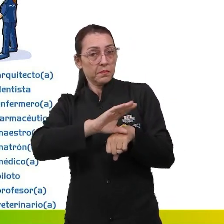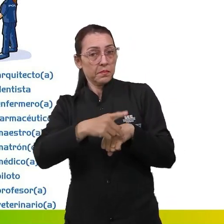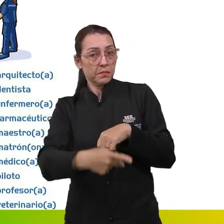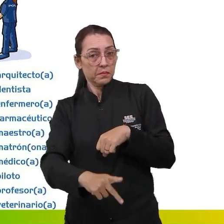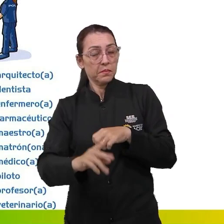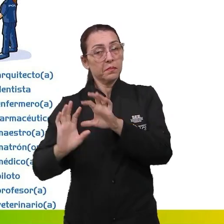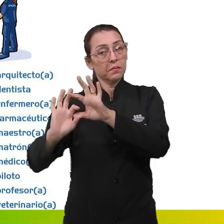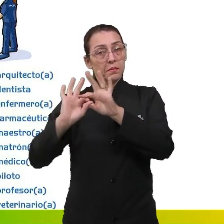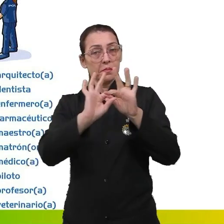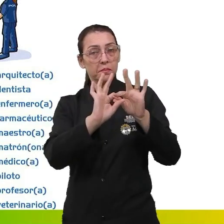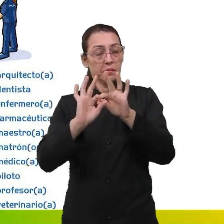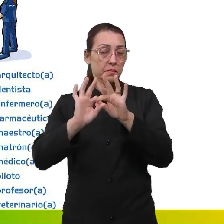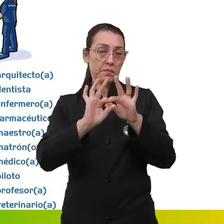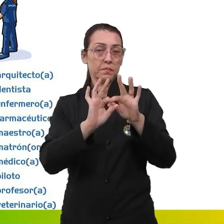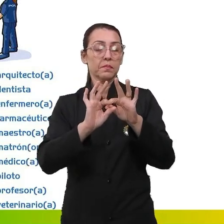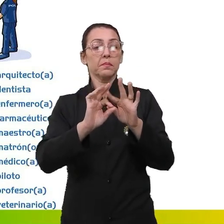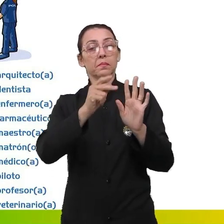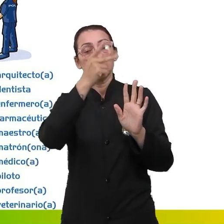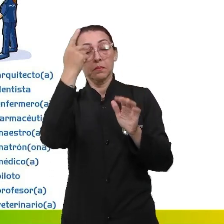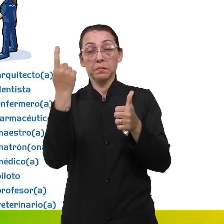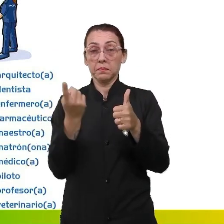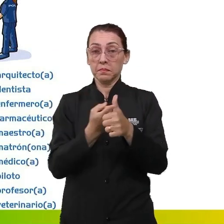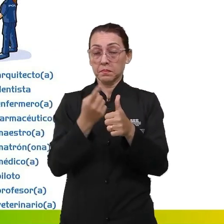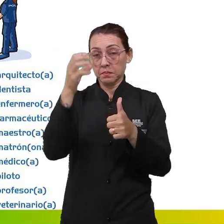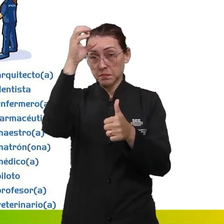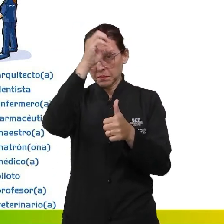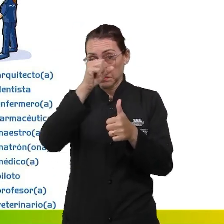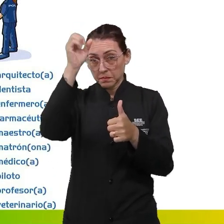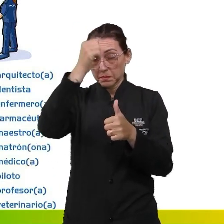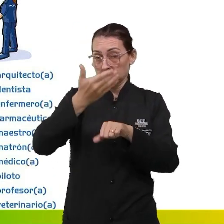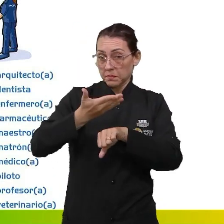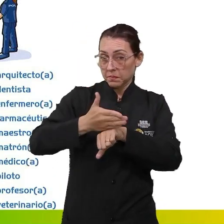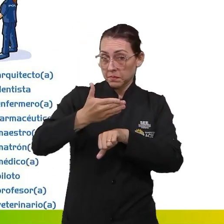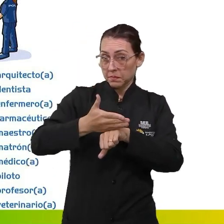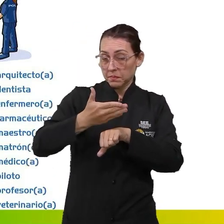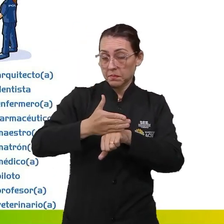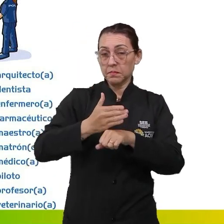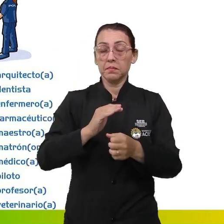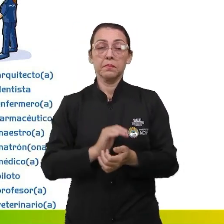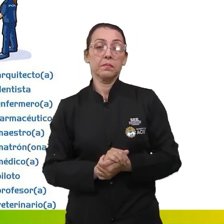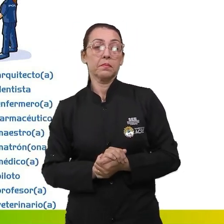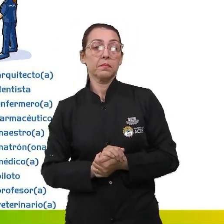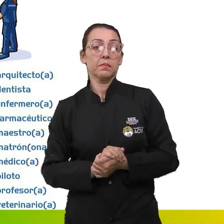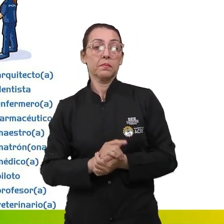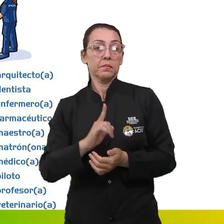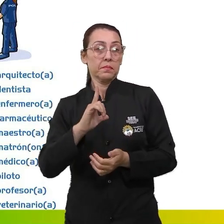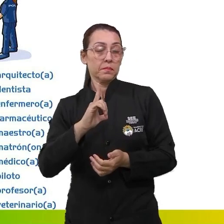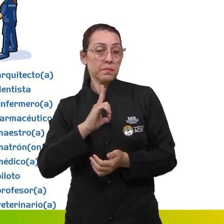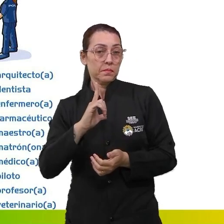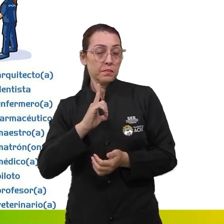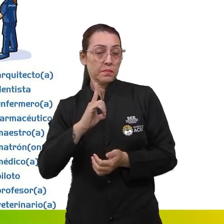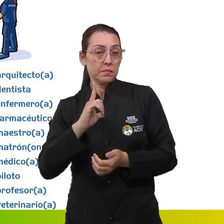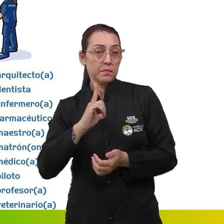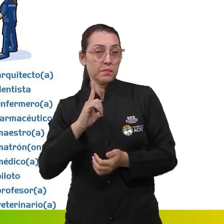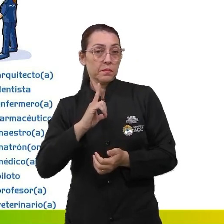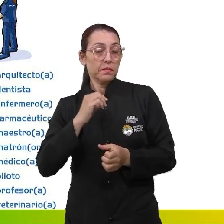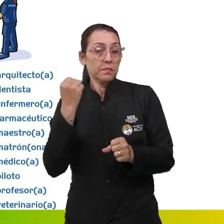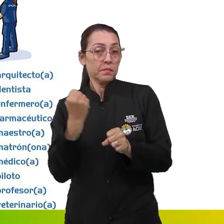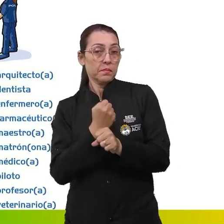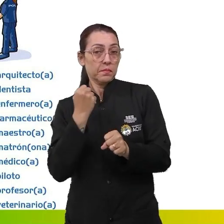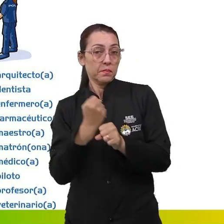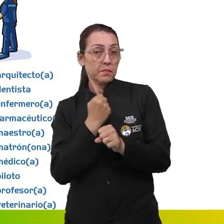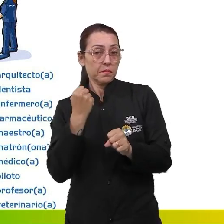nosso contexto, ele acaba que a pessoa primeiro aprende a parte prática. Aí temos albanil, que é o